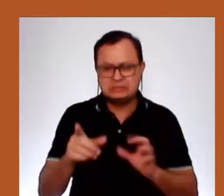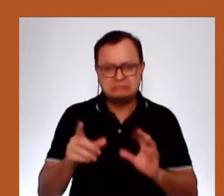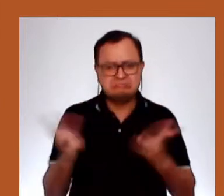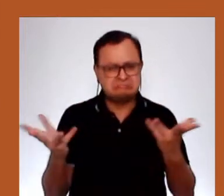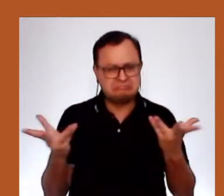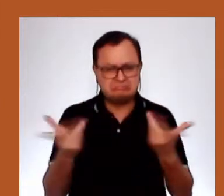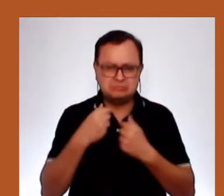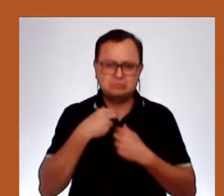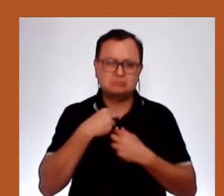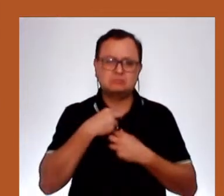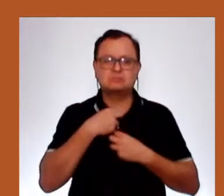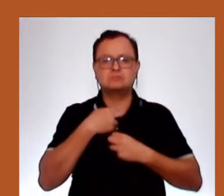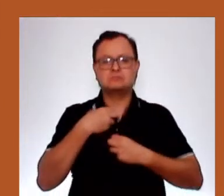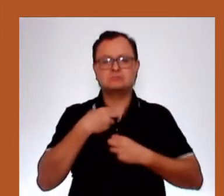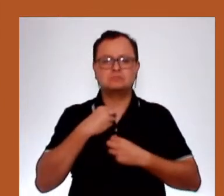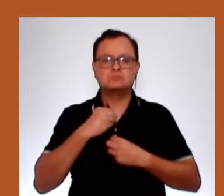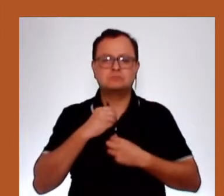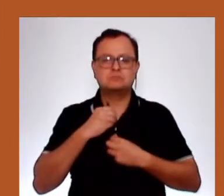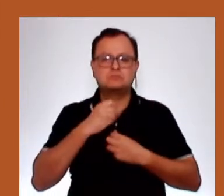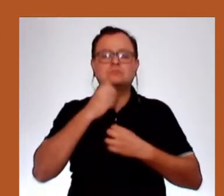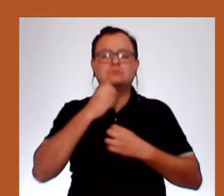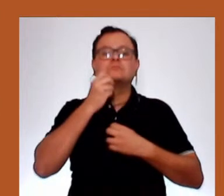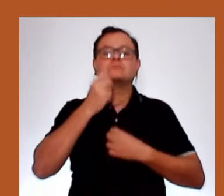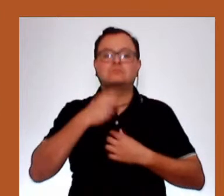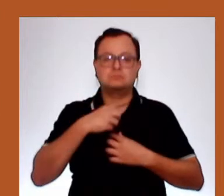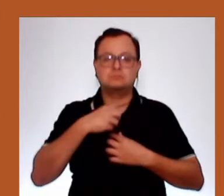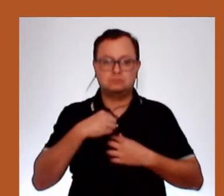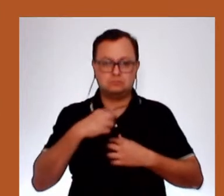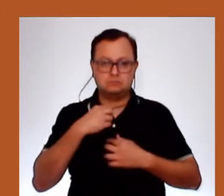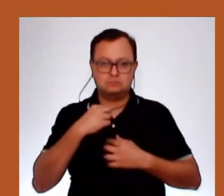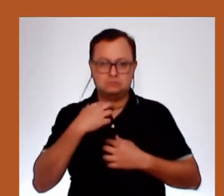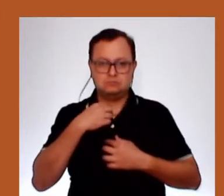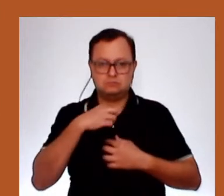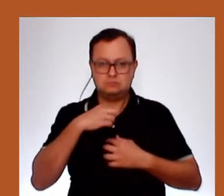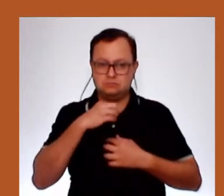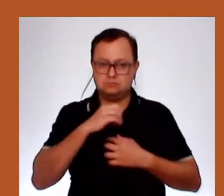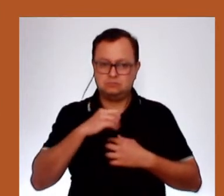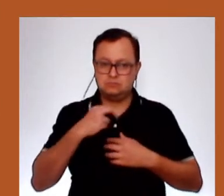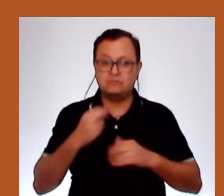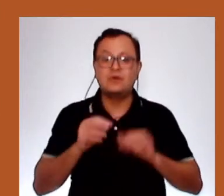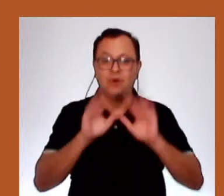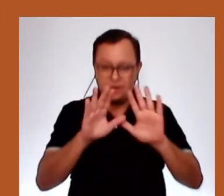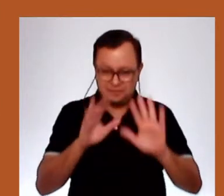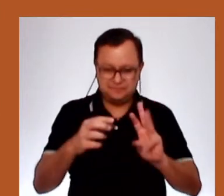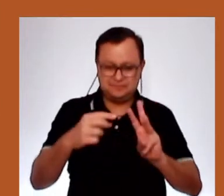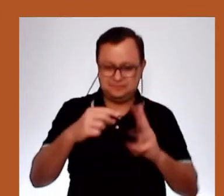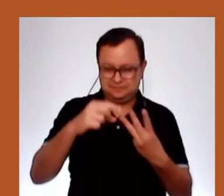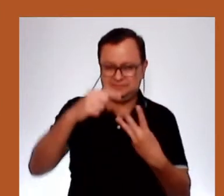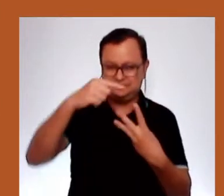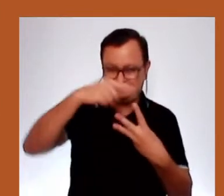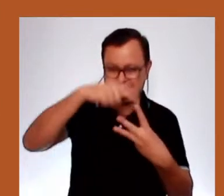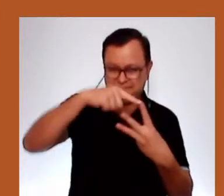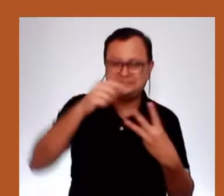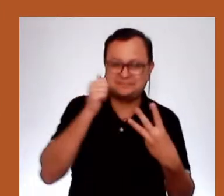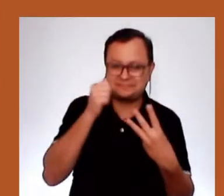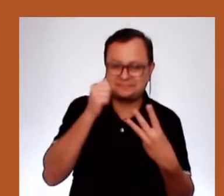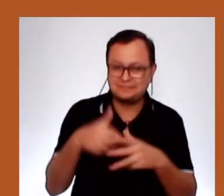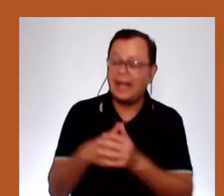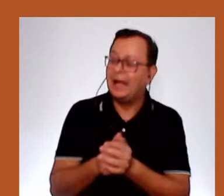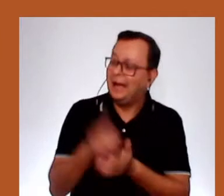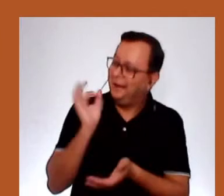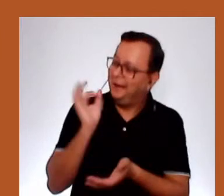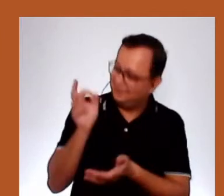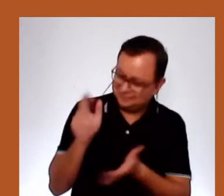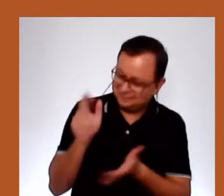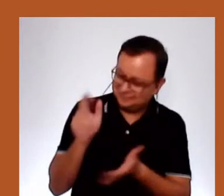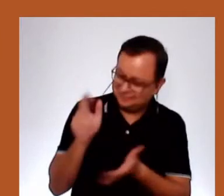Assim. Então, mas daí, só um minutinho. João, não é que eu não queira que você fale também, mas eu acho que é